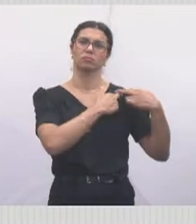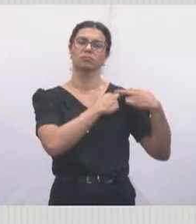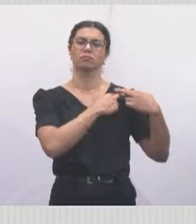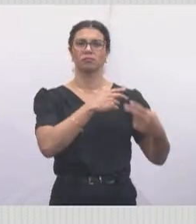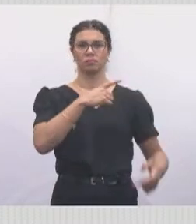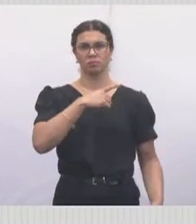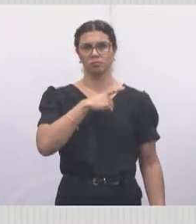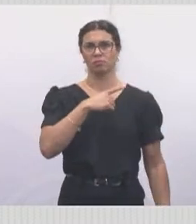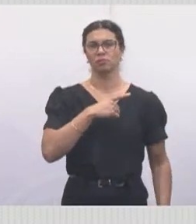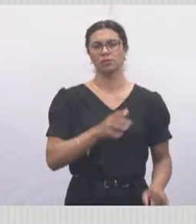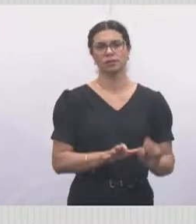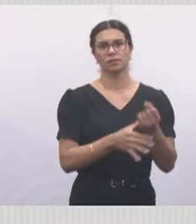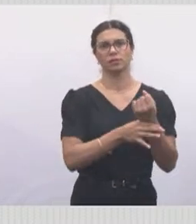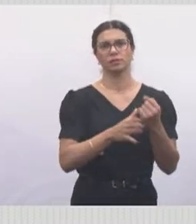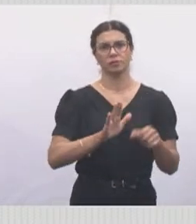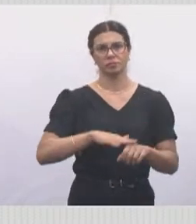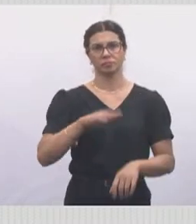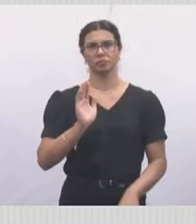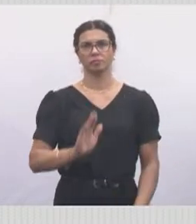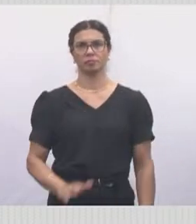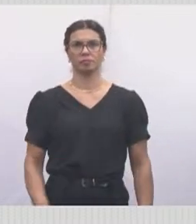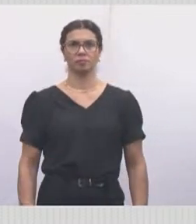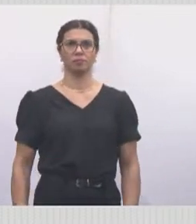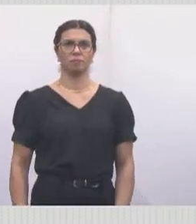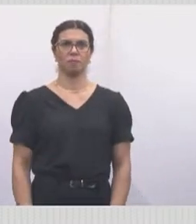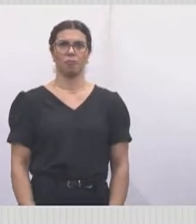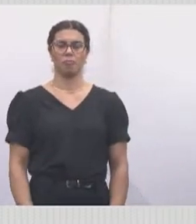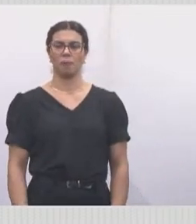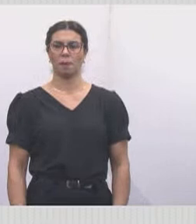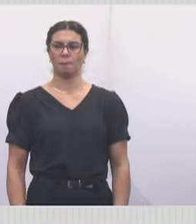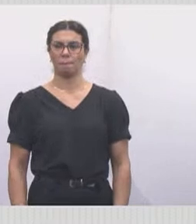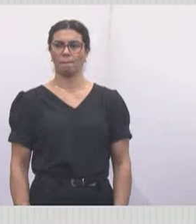responsabilidade também, com mais segurança.